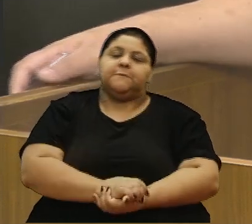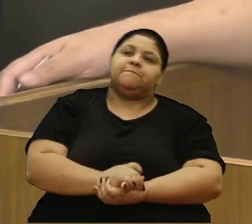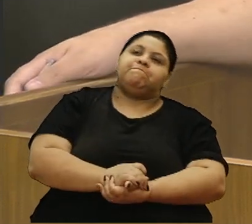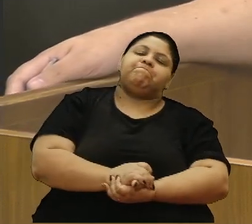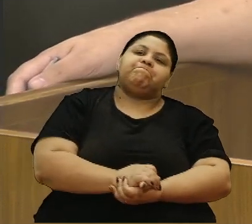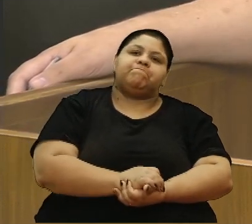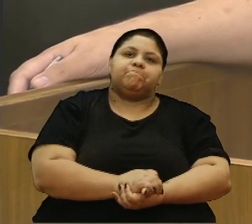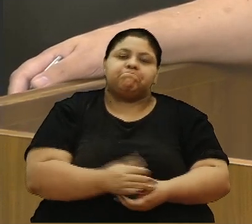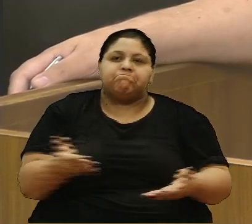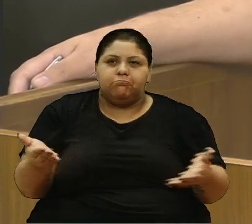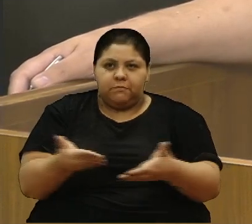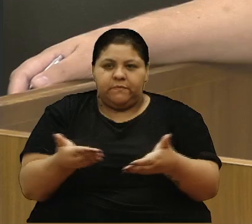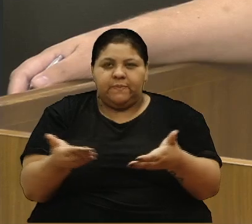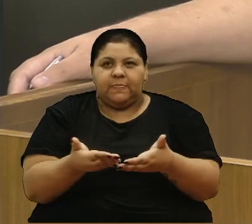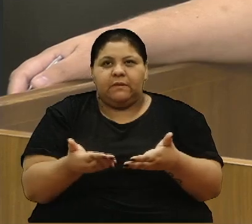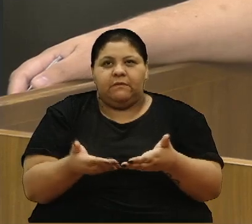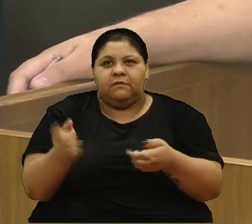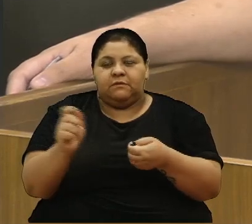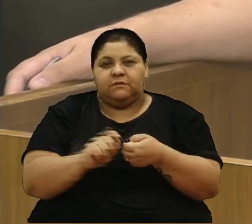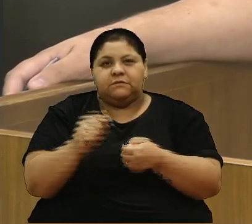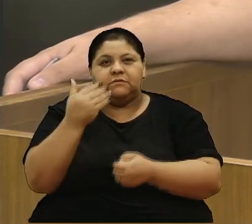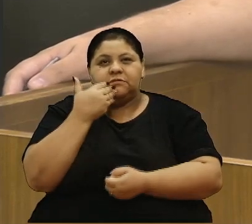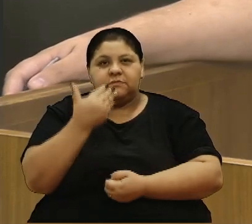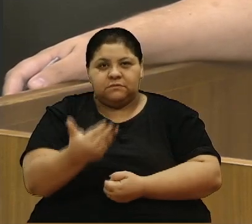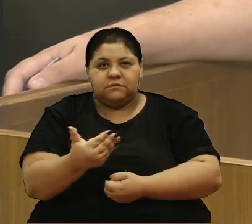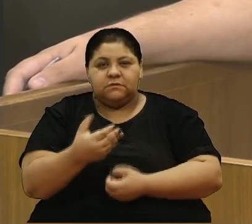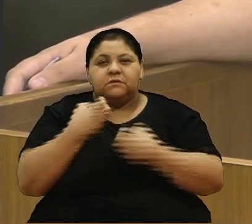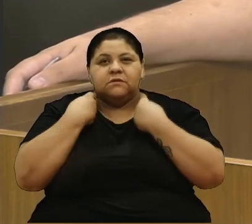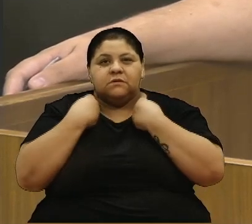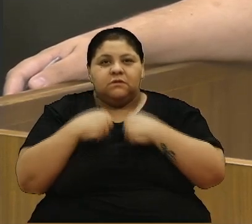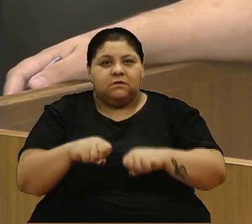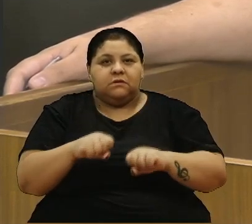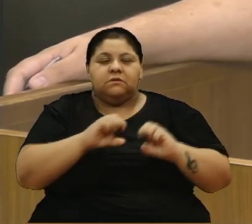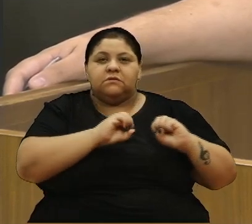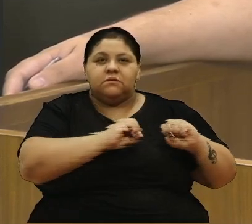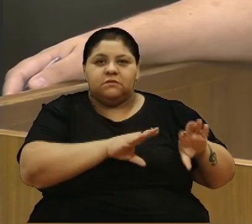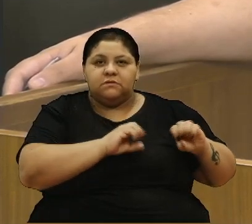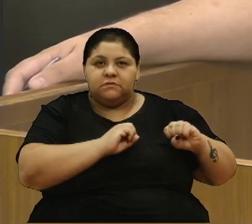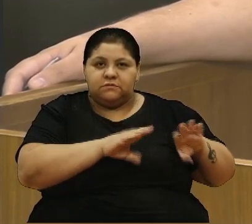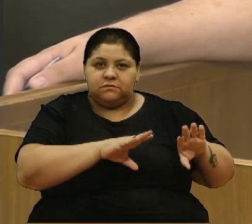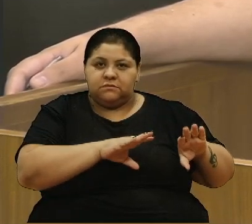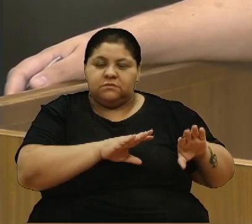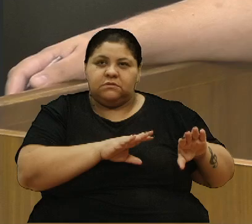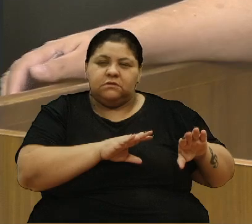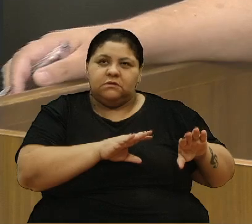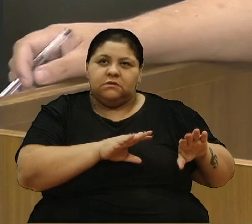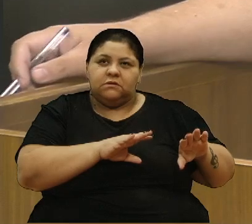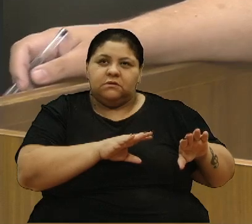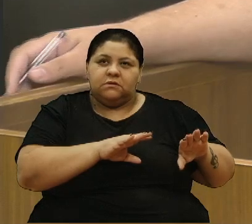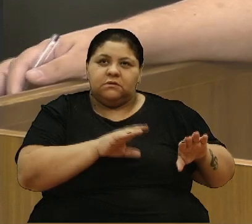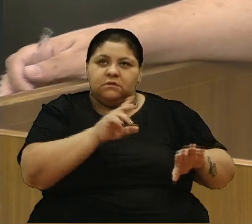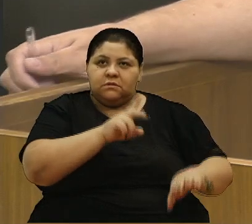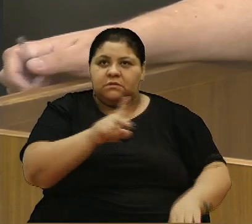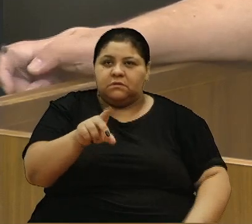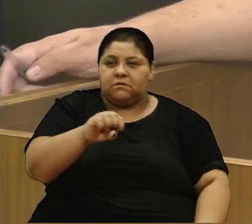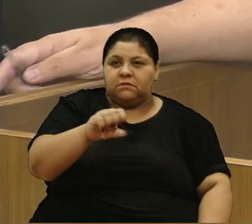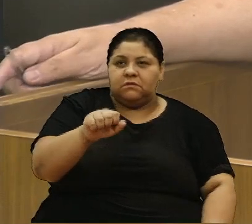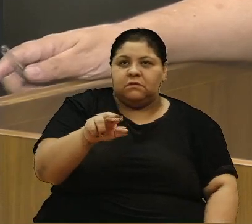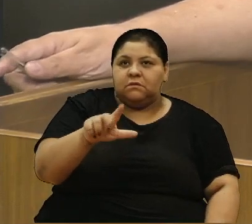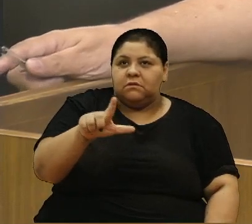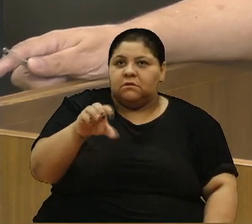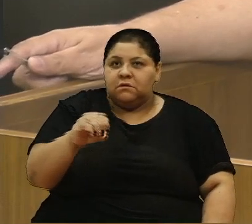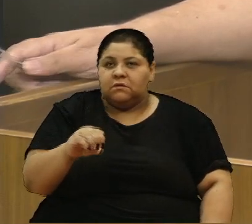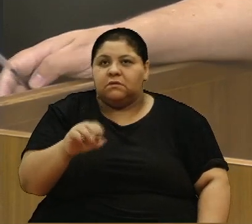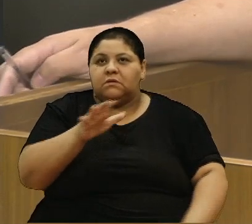fazer aqui eu vou fazer uma solicitação à Secretaria de Educação. O senhor professor Saulo Velasco, ele está em